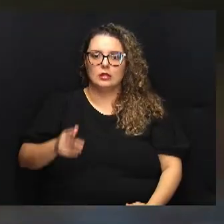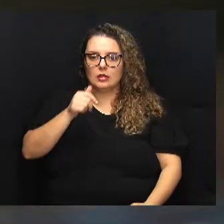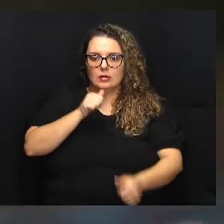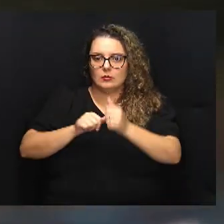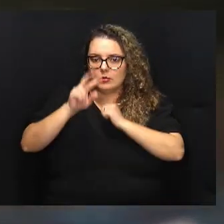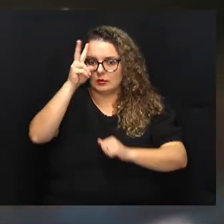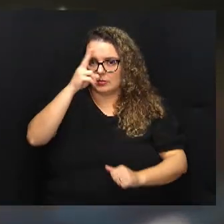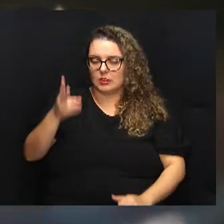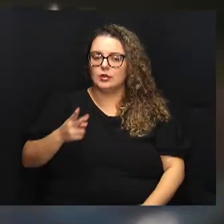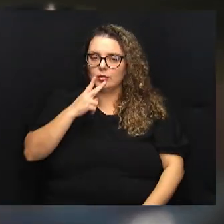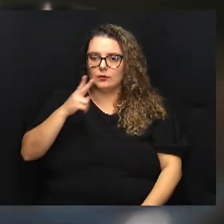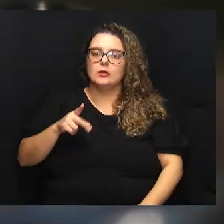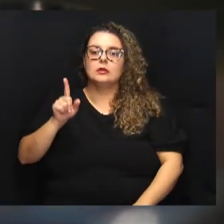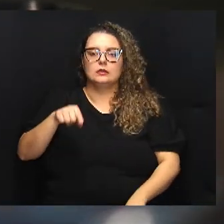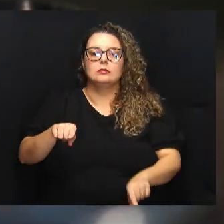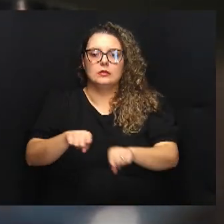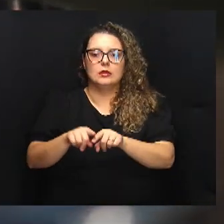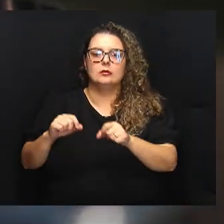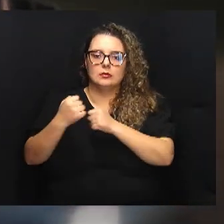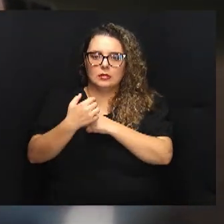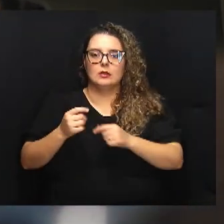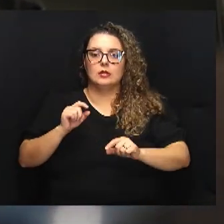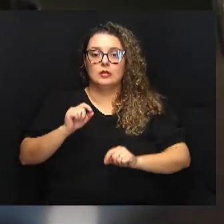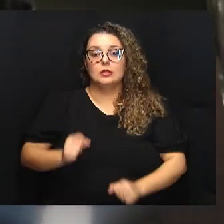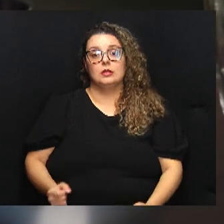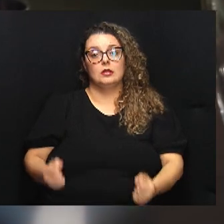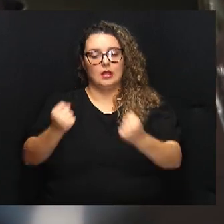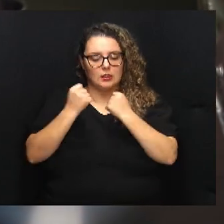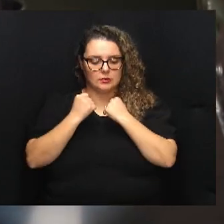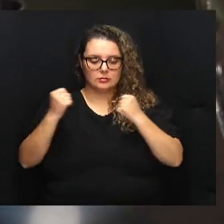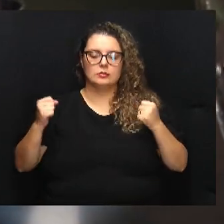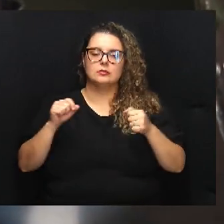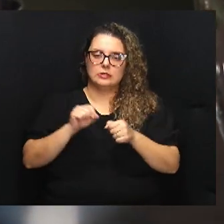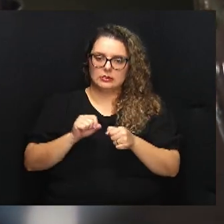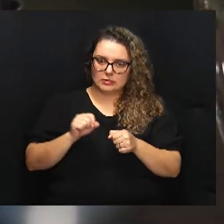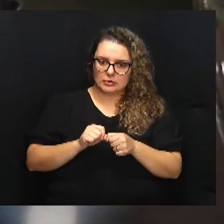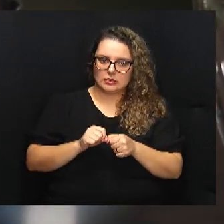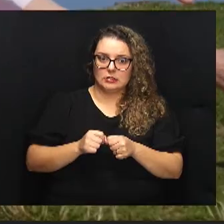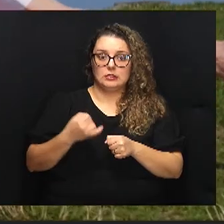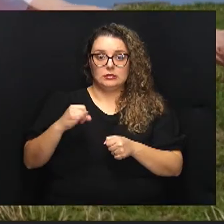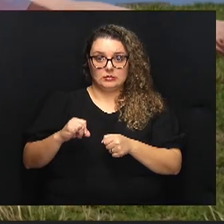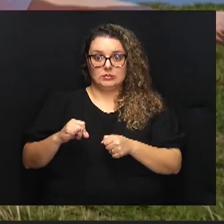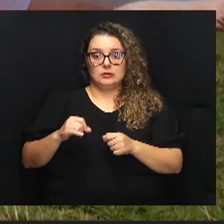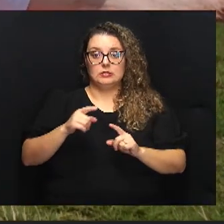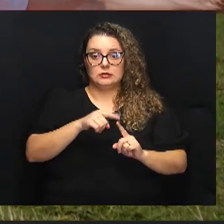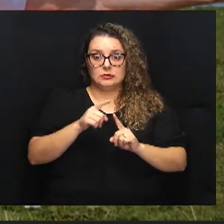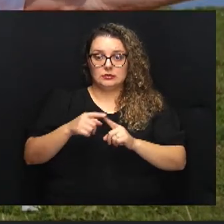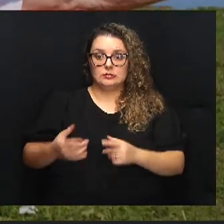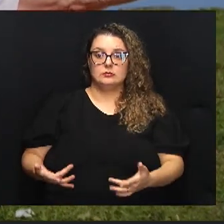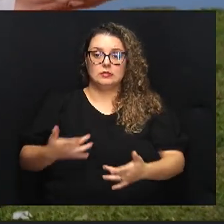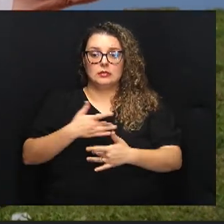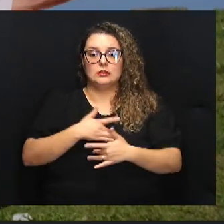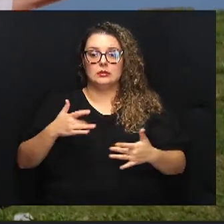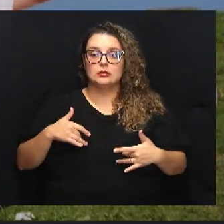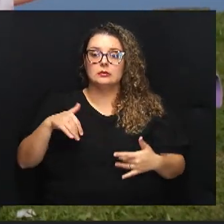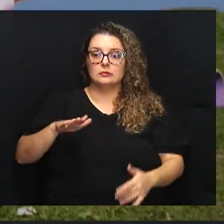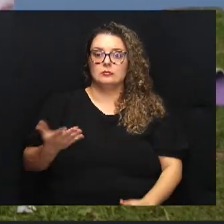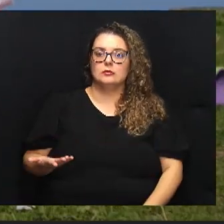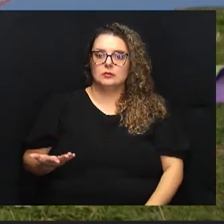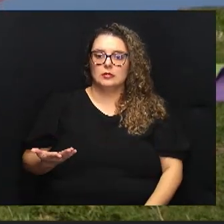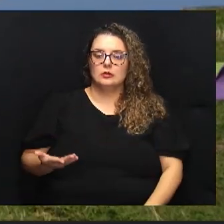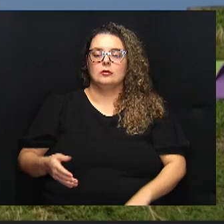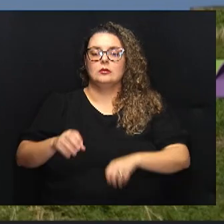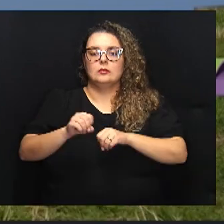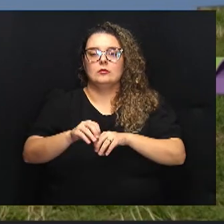isso também é fator de proteção. E realizar atividade física, né? Então, se a gente faz esse estilo de vida mais saudável, faz, né, uma